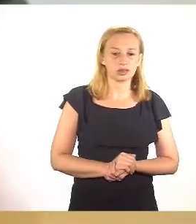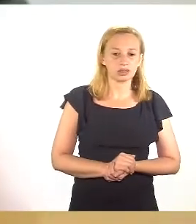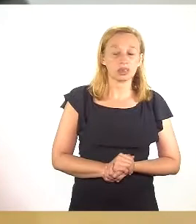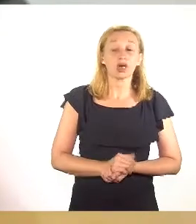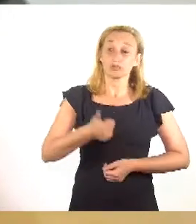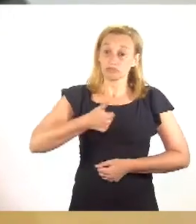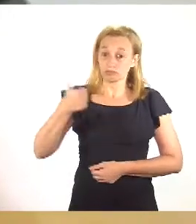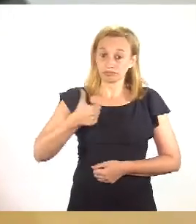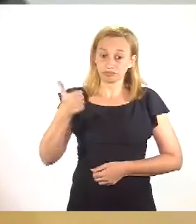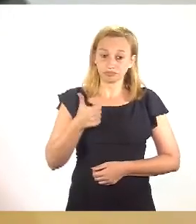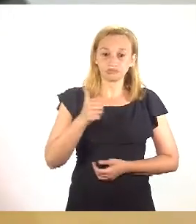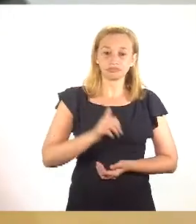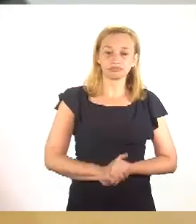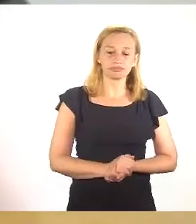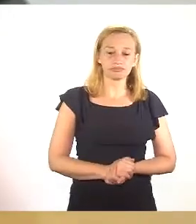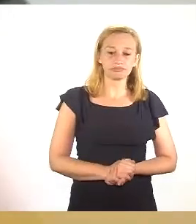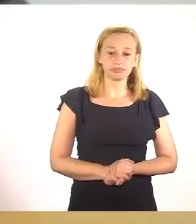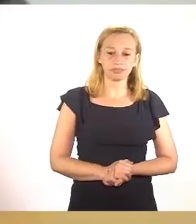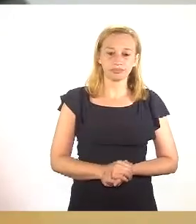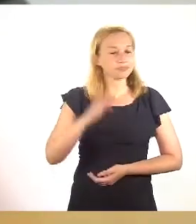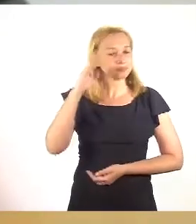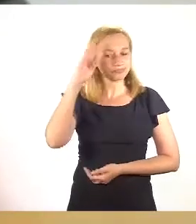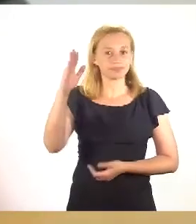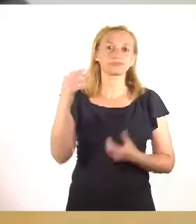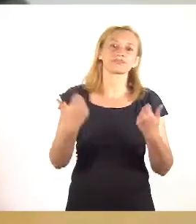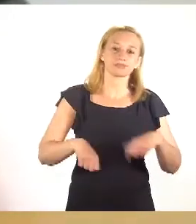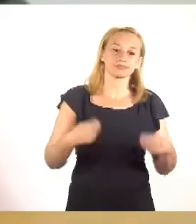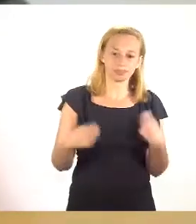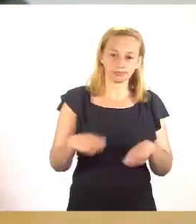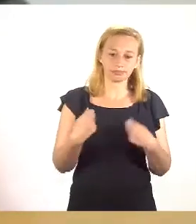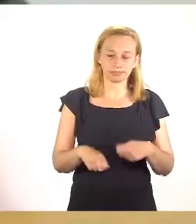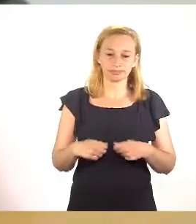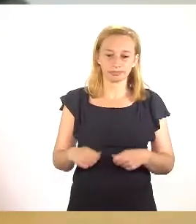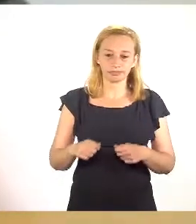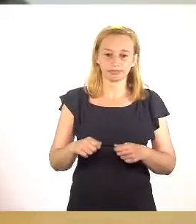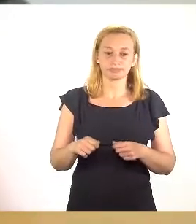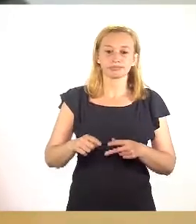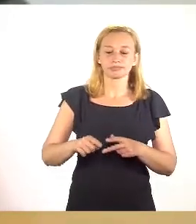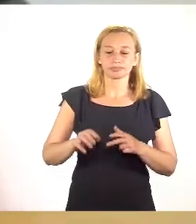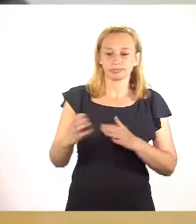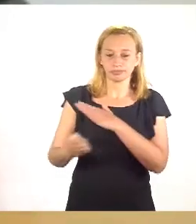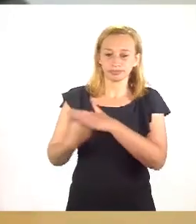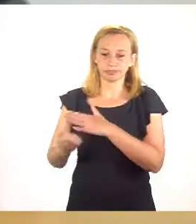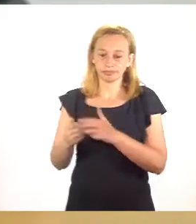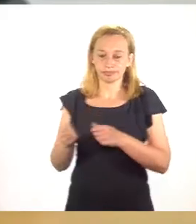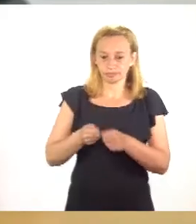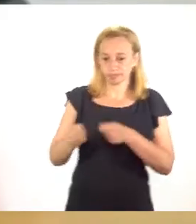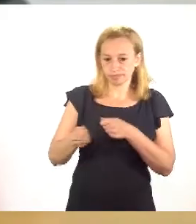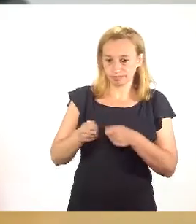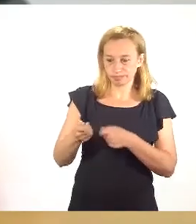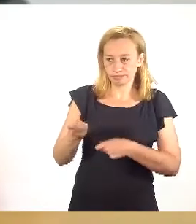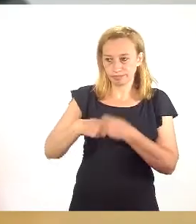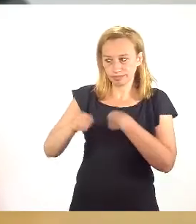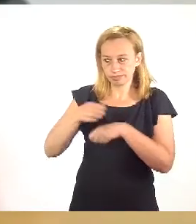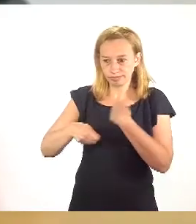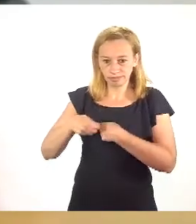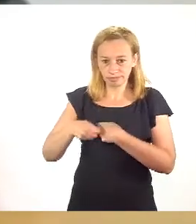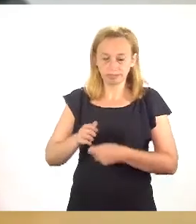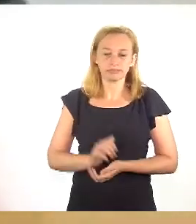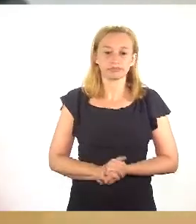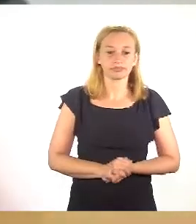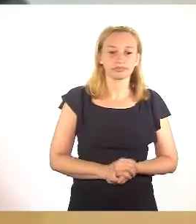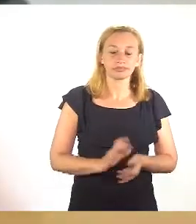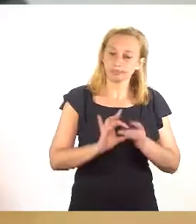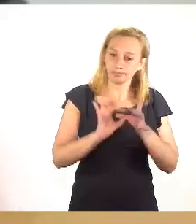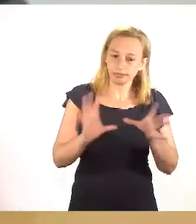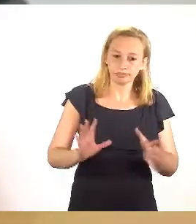ela é uma principal necessidade de uma agência reguladora, uma absoluta autonomia. Inclusive, essa autonomia